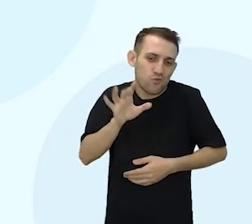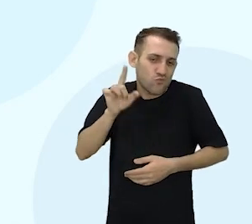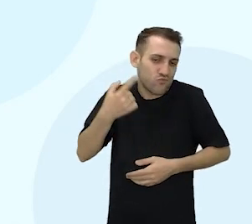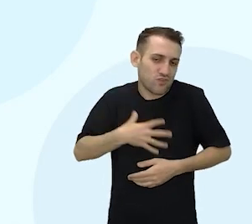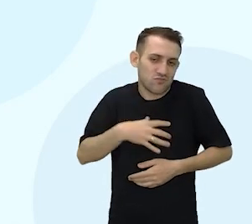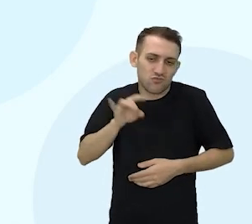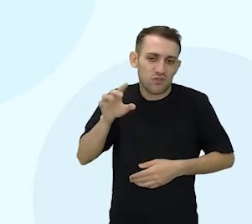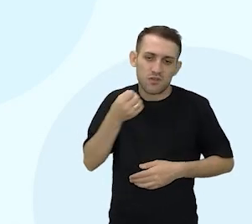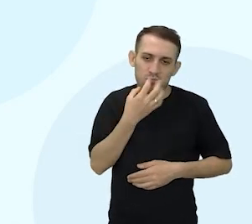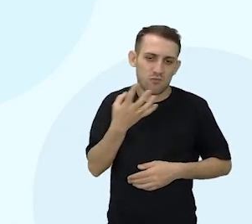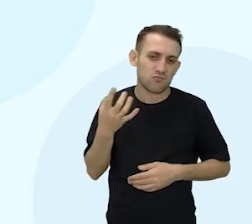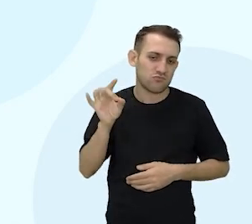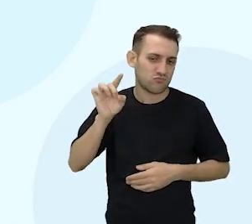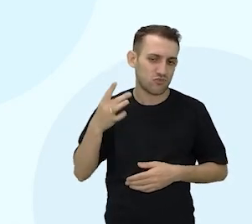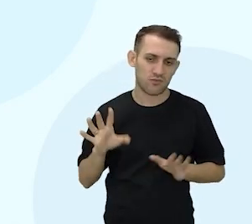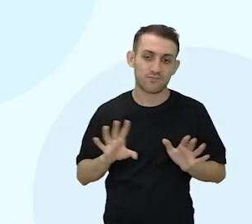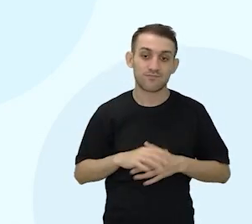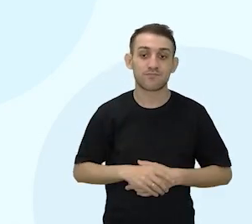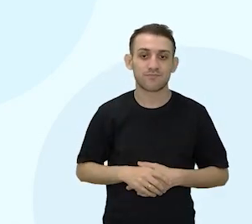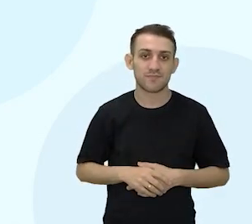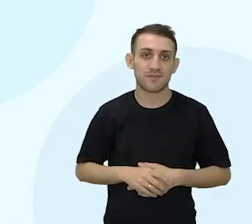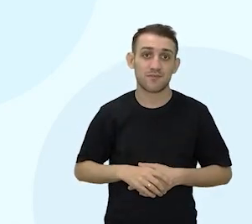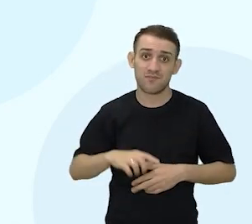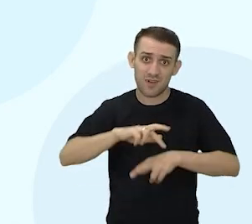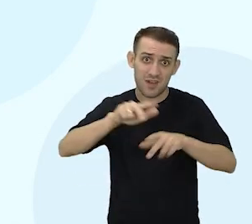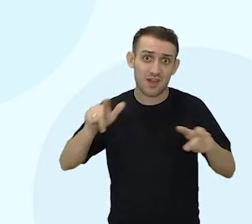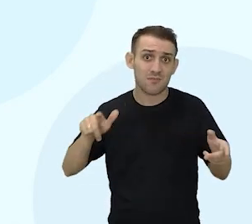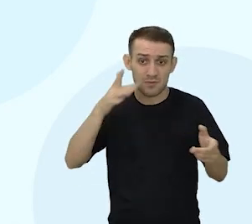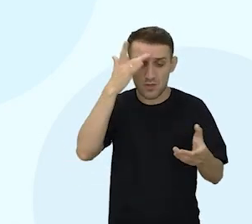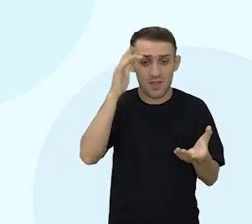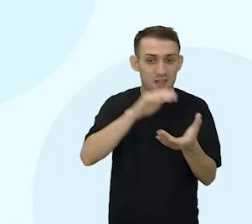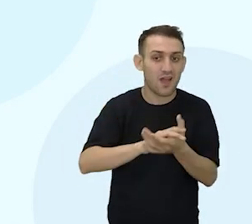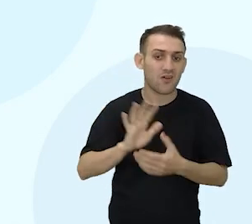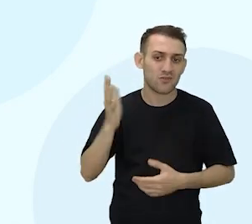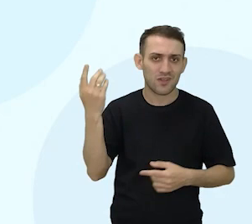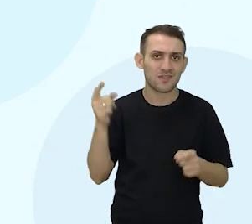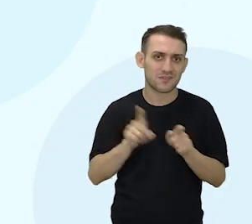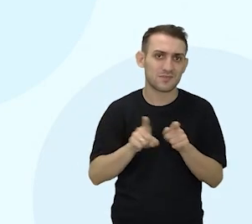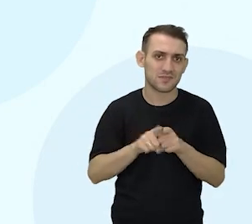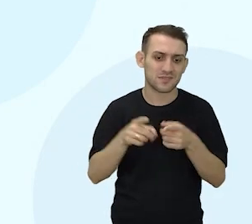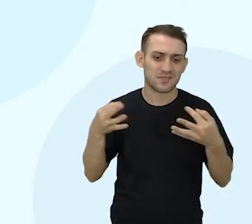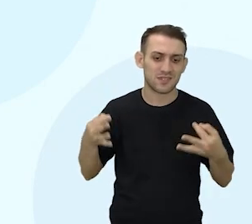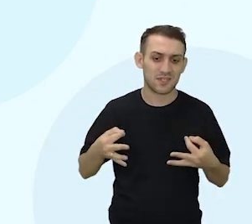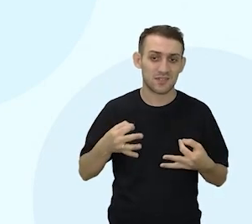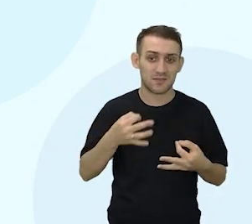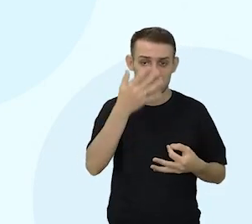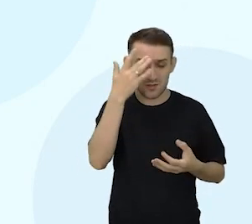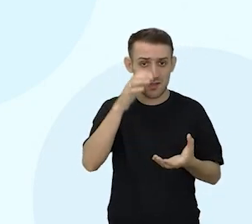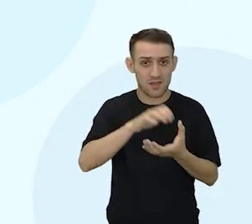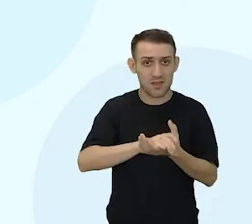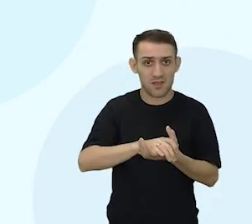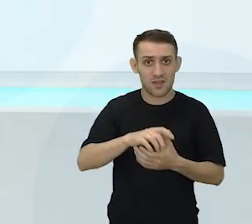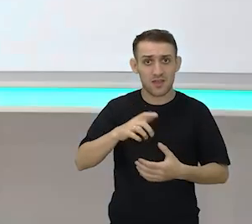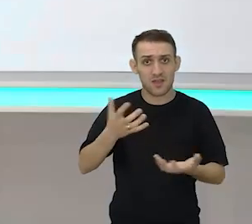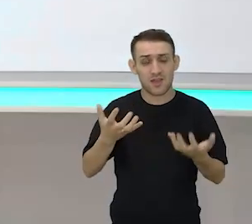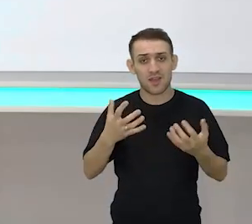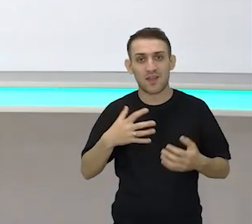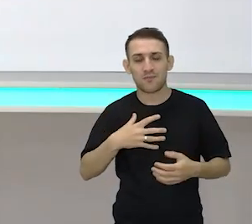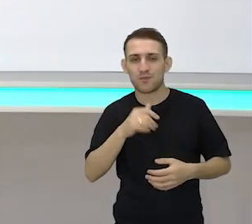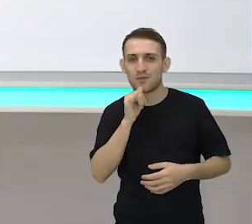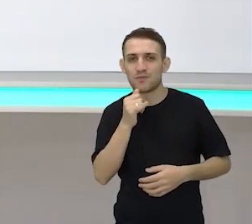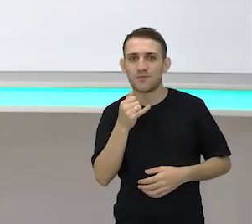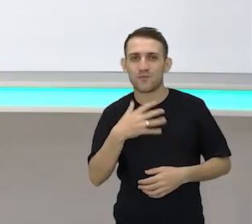vai ser só um, tal. E isso com muitos casais aí vem acontecendo, né? Casais que antes tinham 4, 3